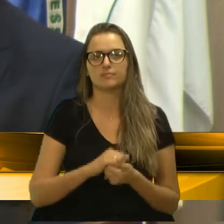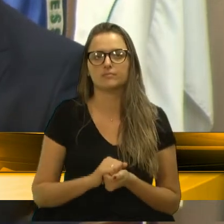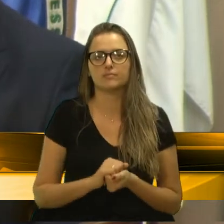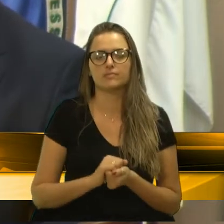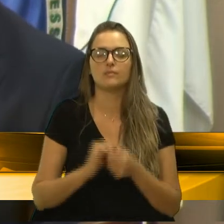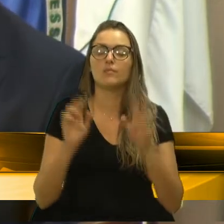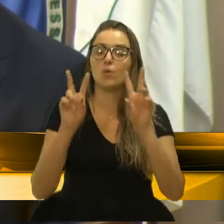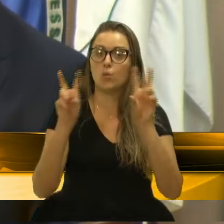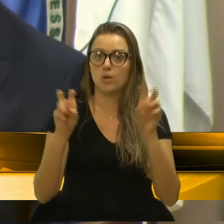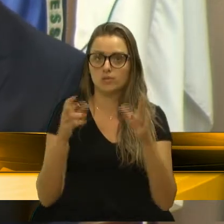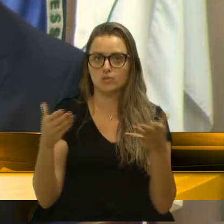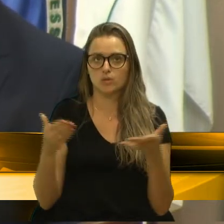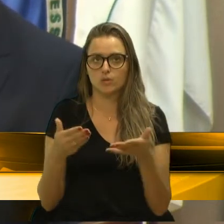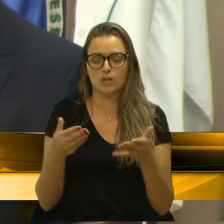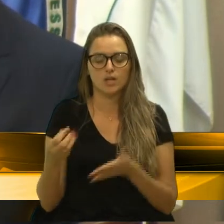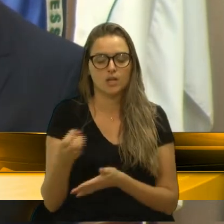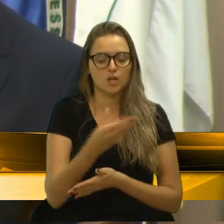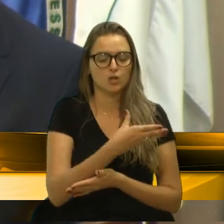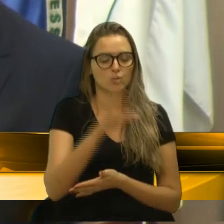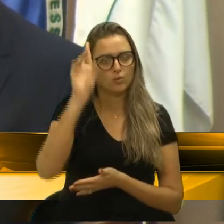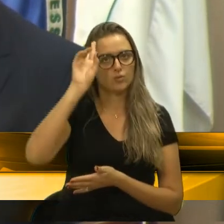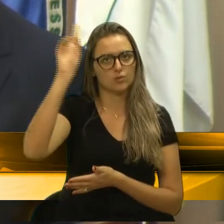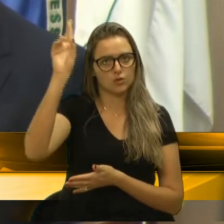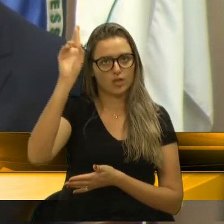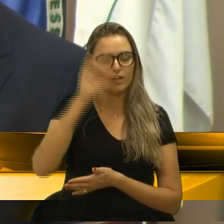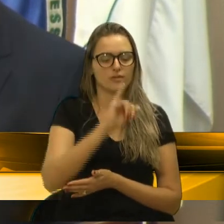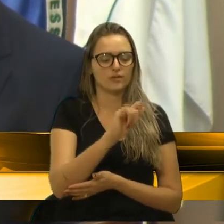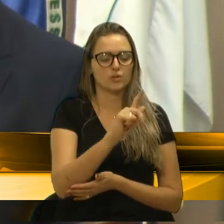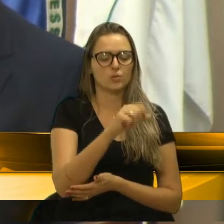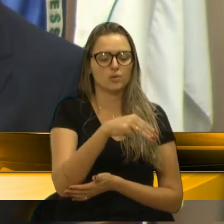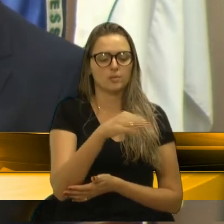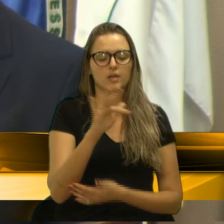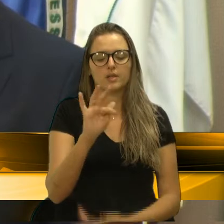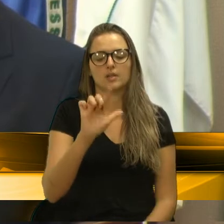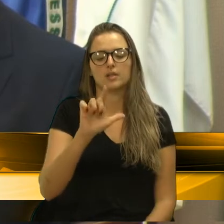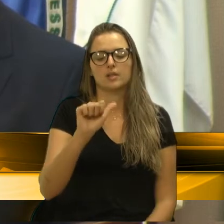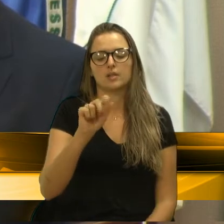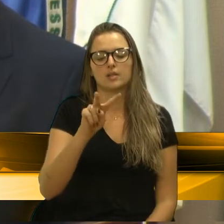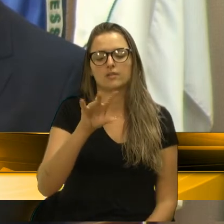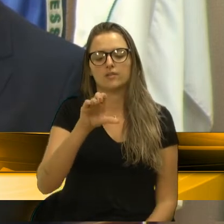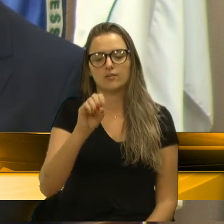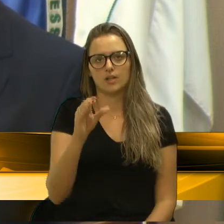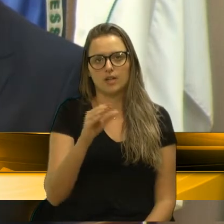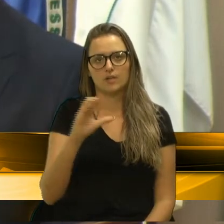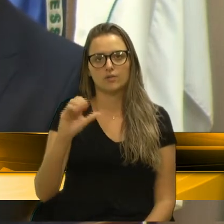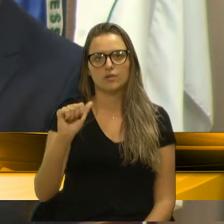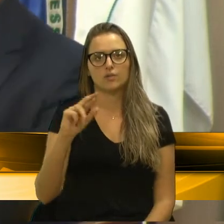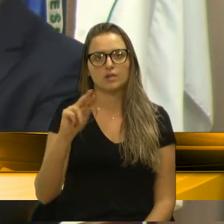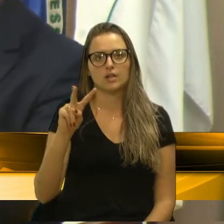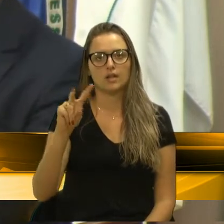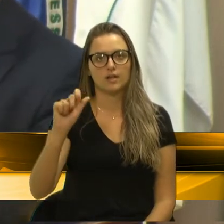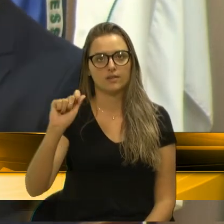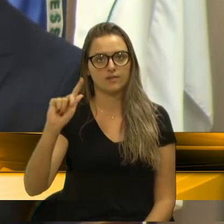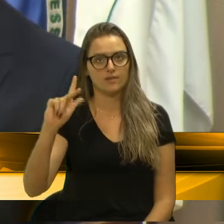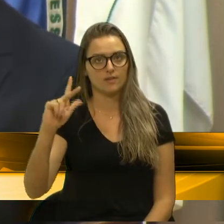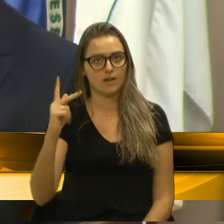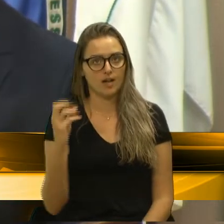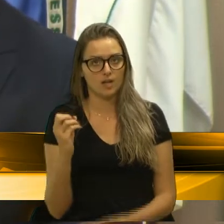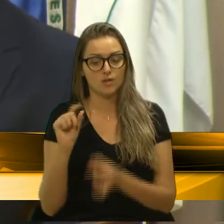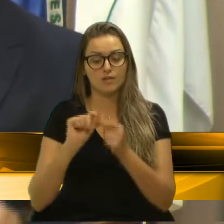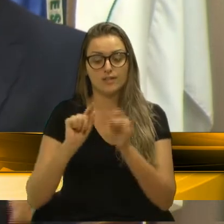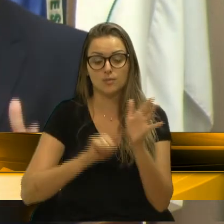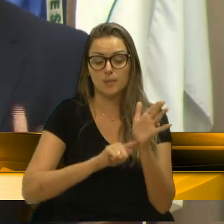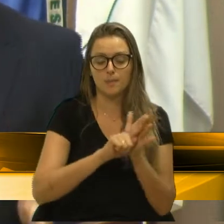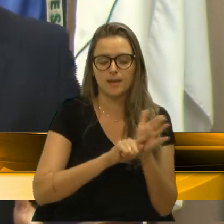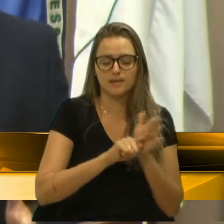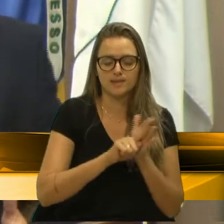sendo muito bem tratado pelo atual diretor, o Flávio Alexandre de Carvalho, fazendo um pente fino nesses